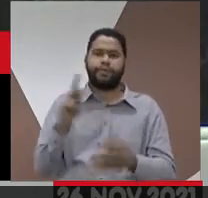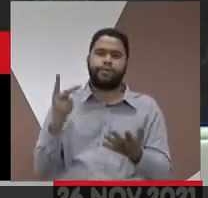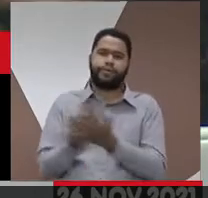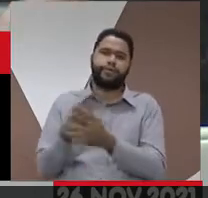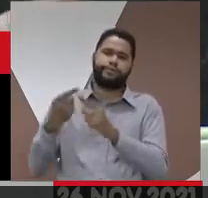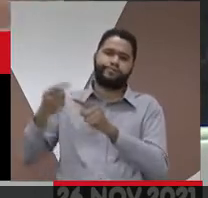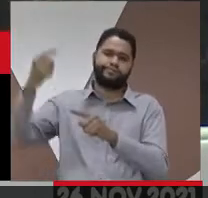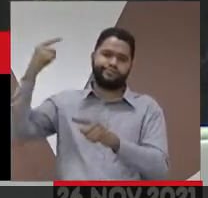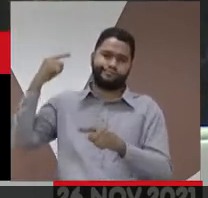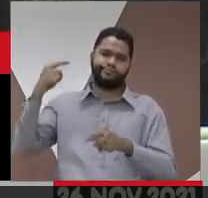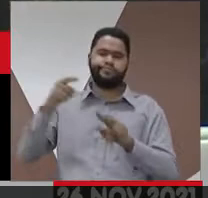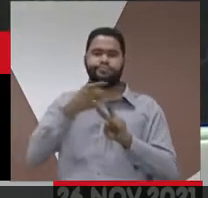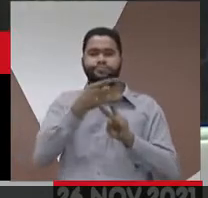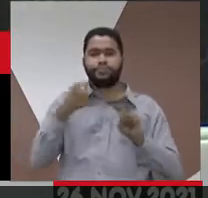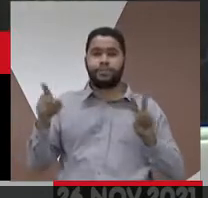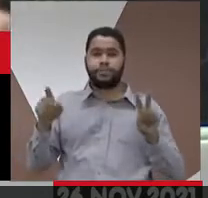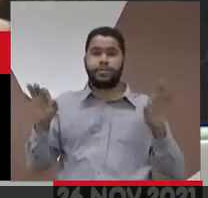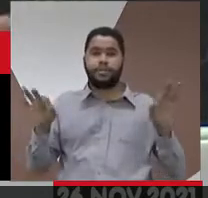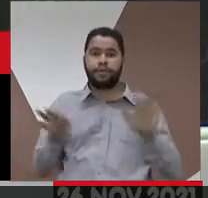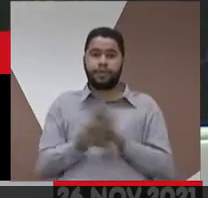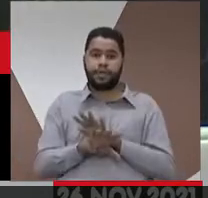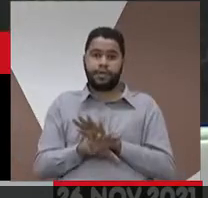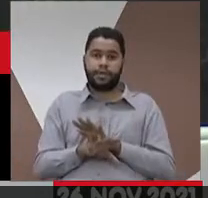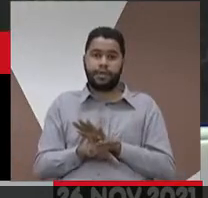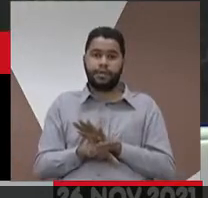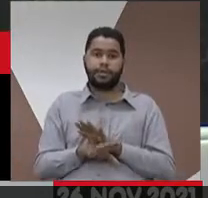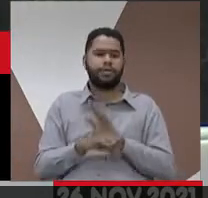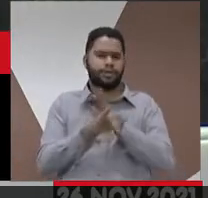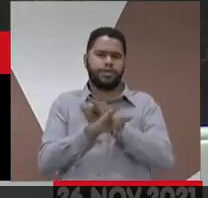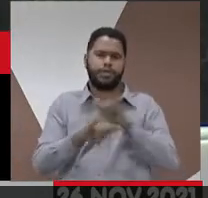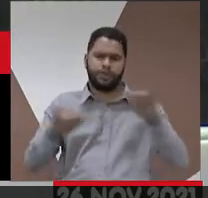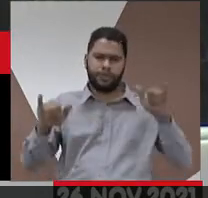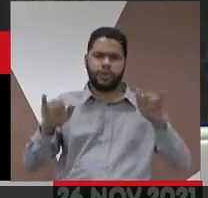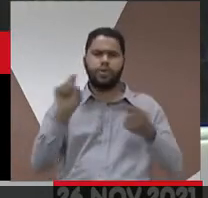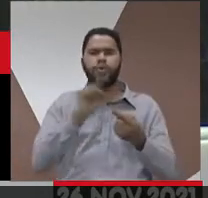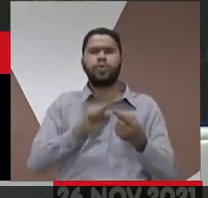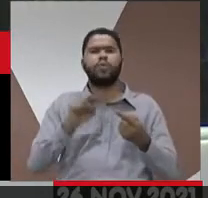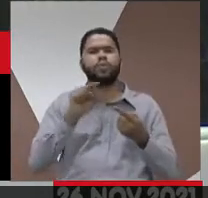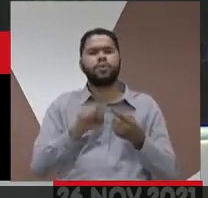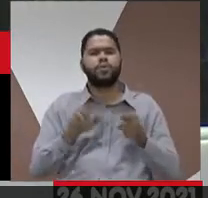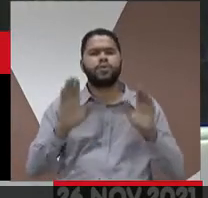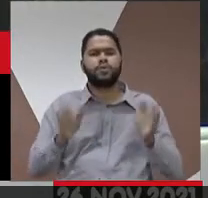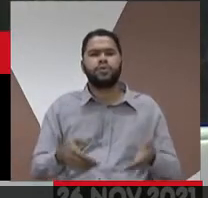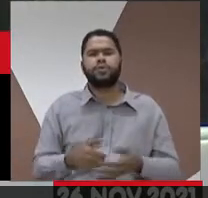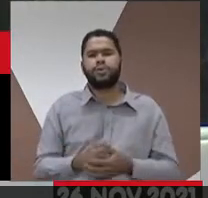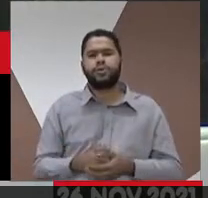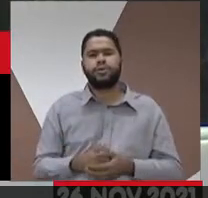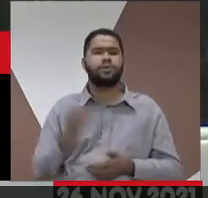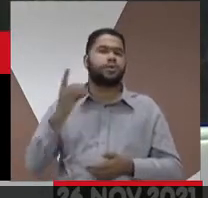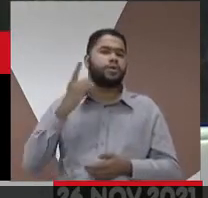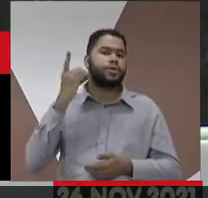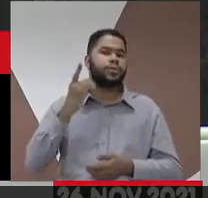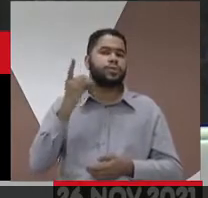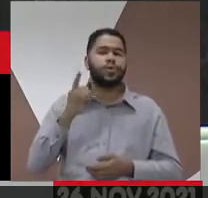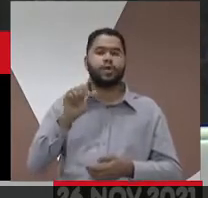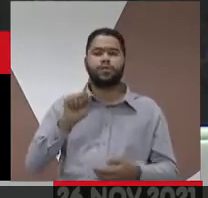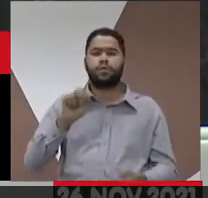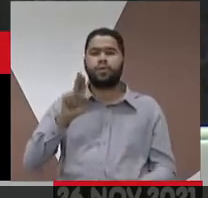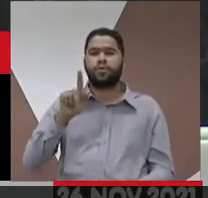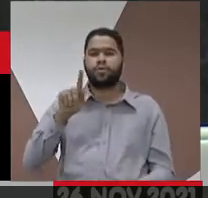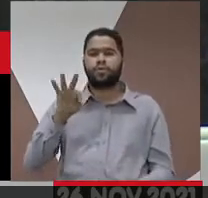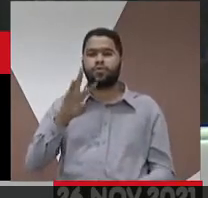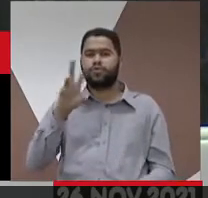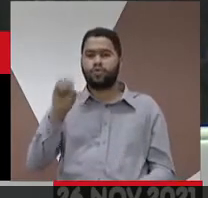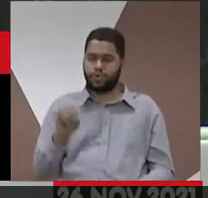E, para encerrar, vocês já anunciei o meu objetivo aqui, deputado Agostinho, que é a questão da frente